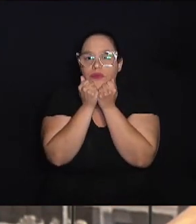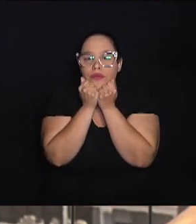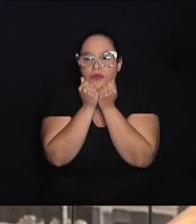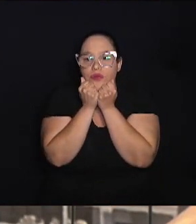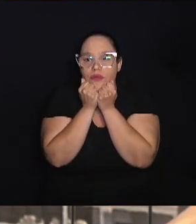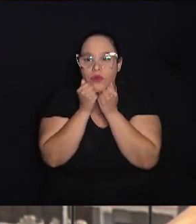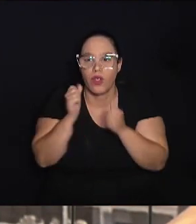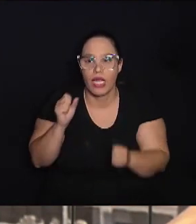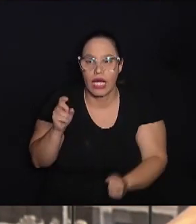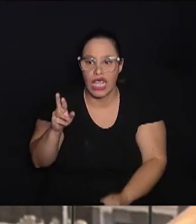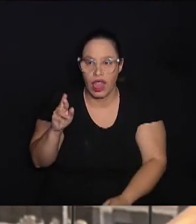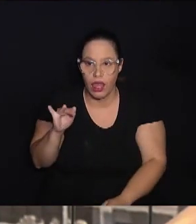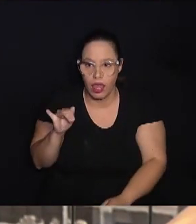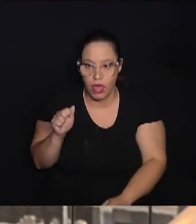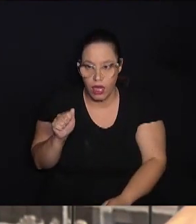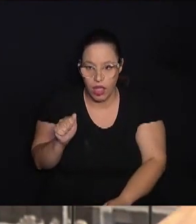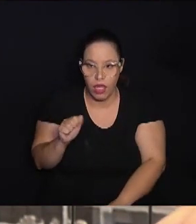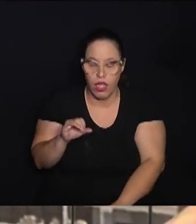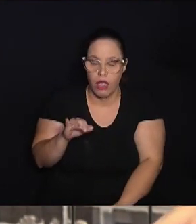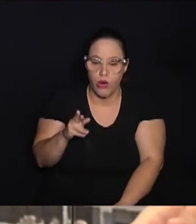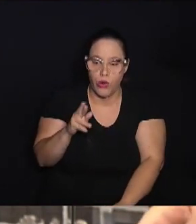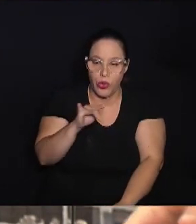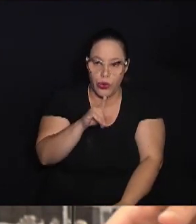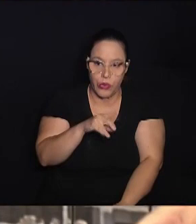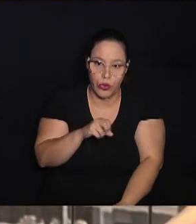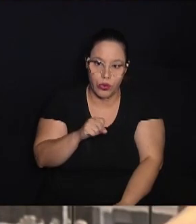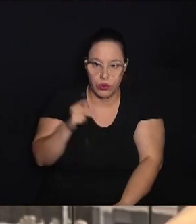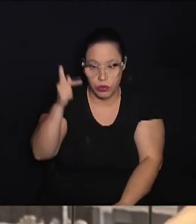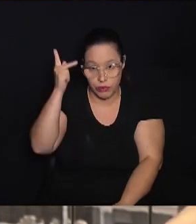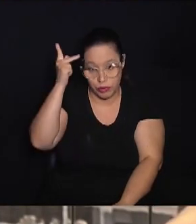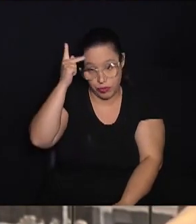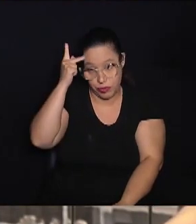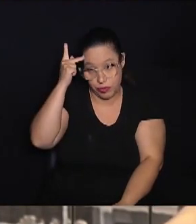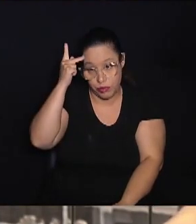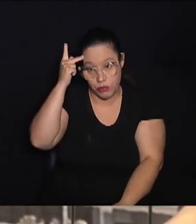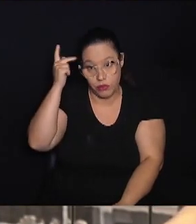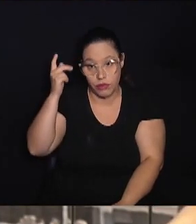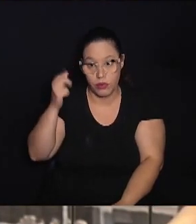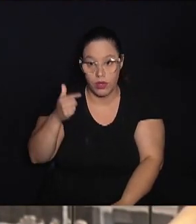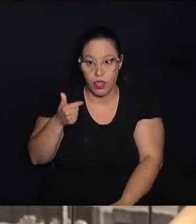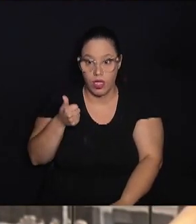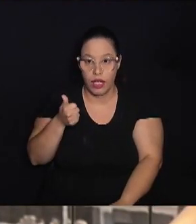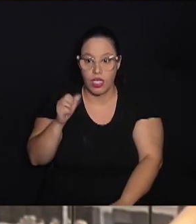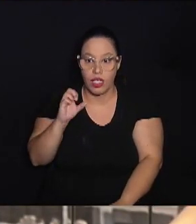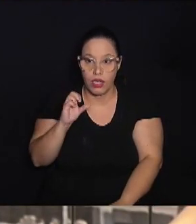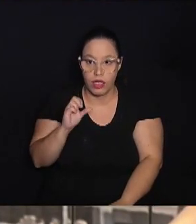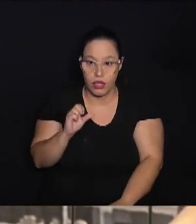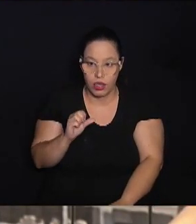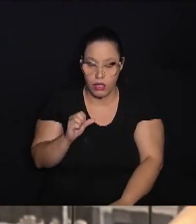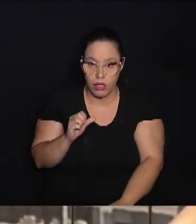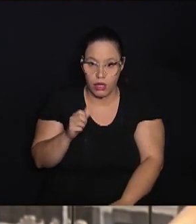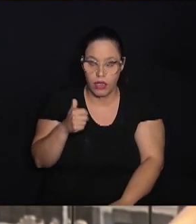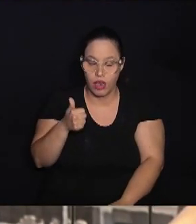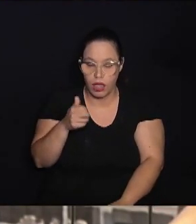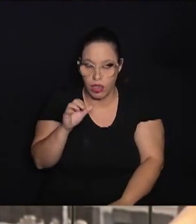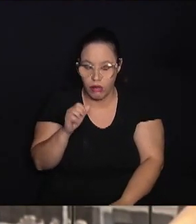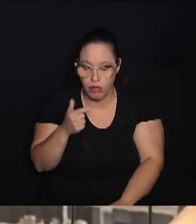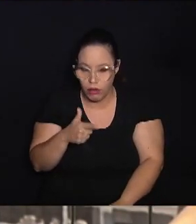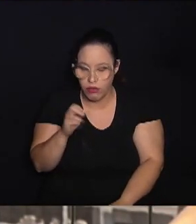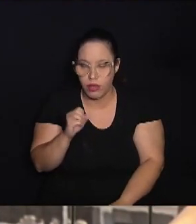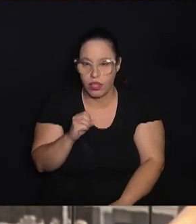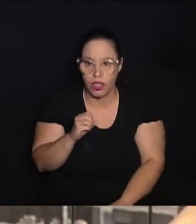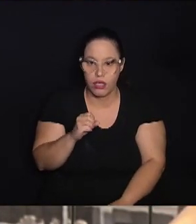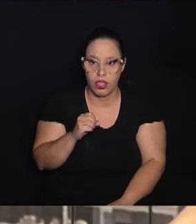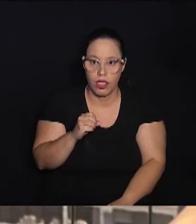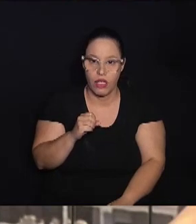Santa Cruz do Rio pad no interior de São Paulo e receberá filmes com até 120 segundos ou 2 minutos e os créditos T que